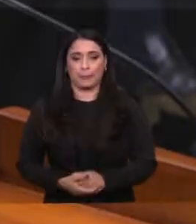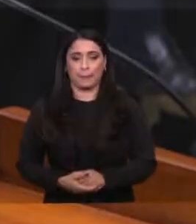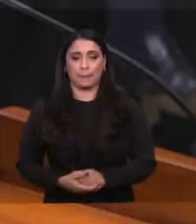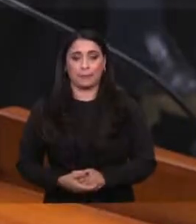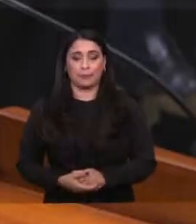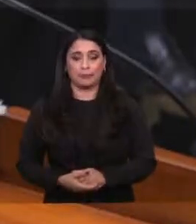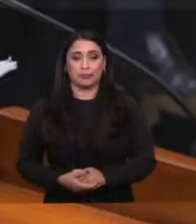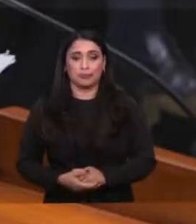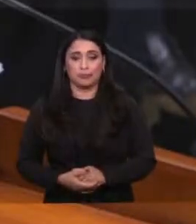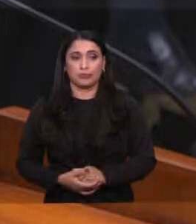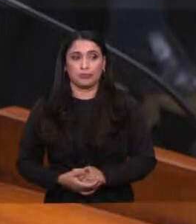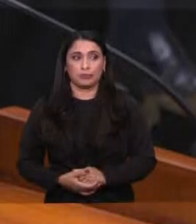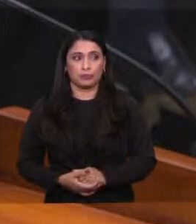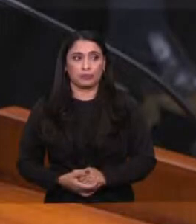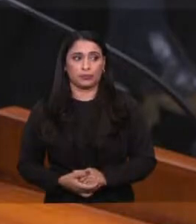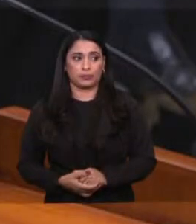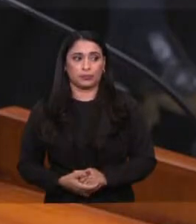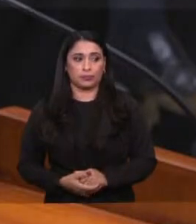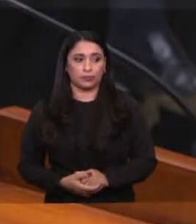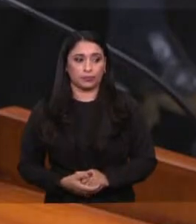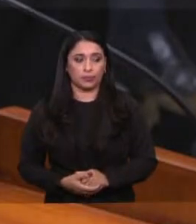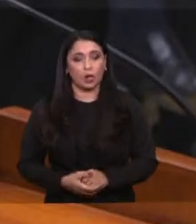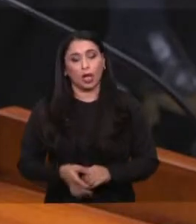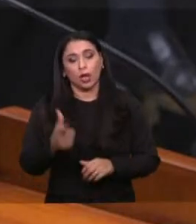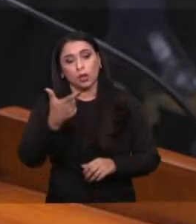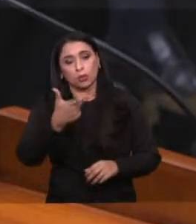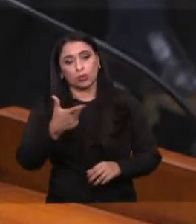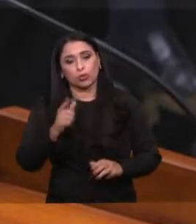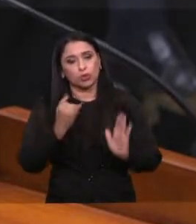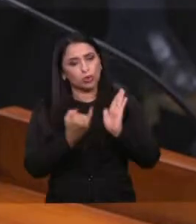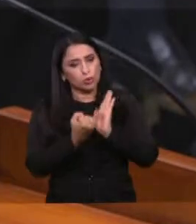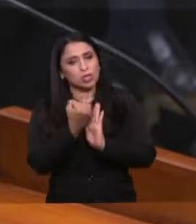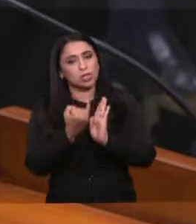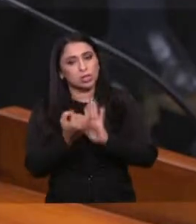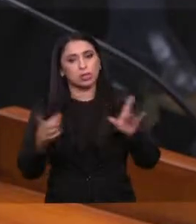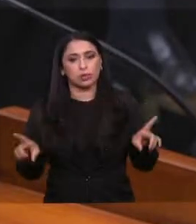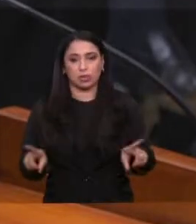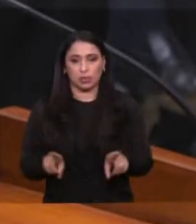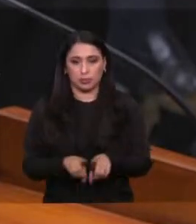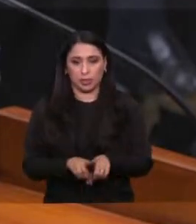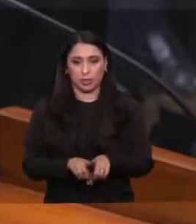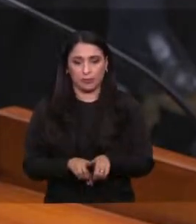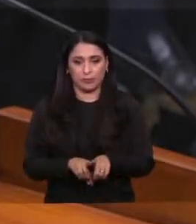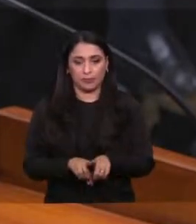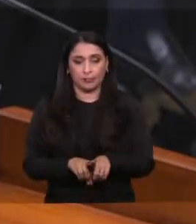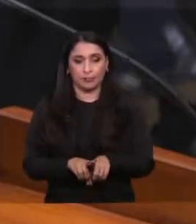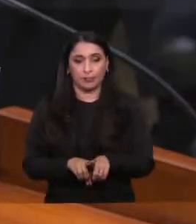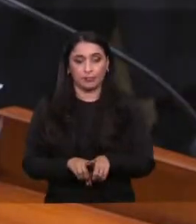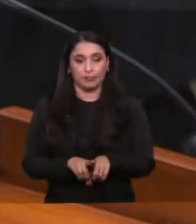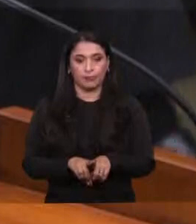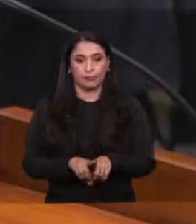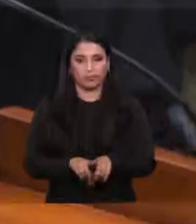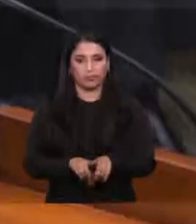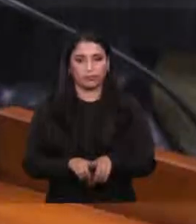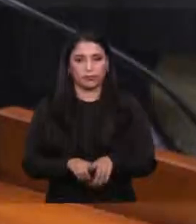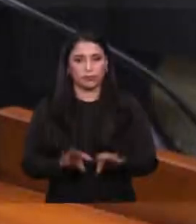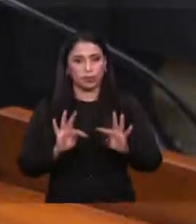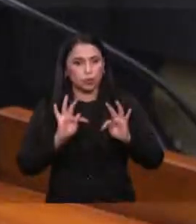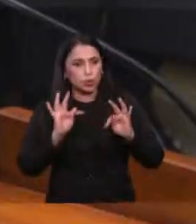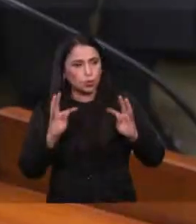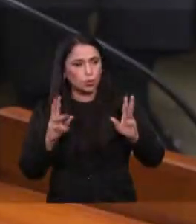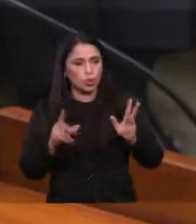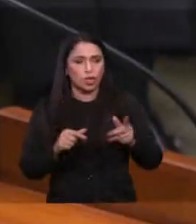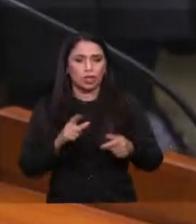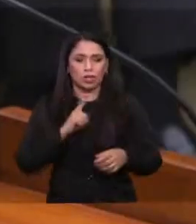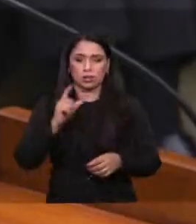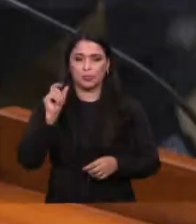E as outras... Os outros incisos também, em que todos eles,